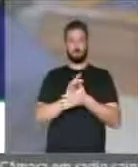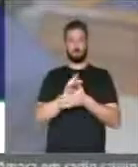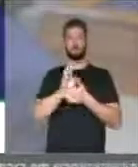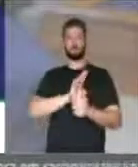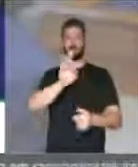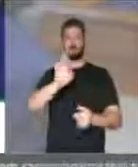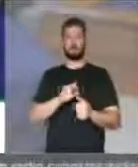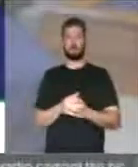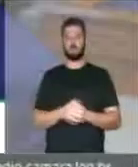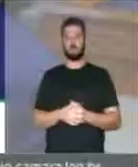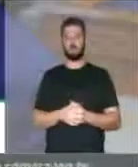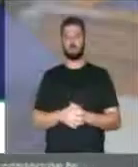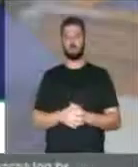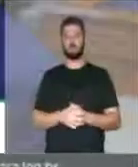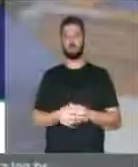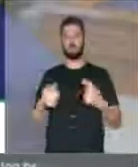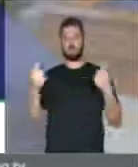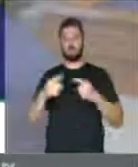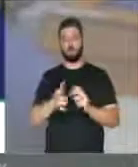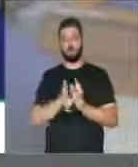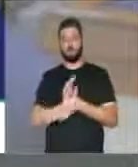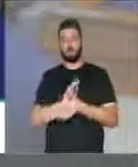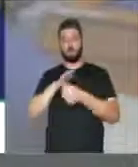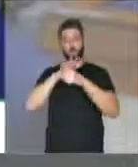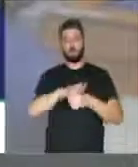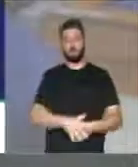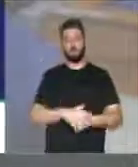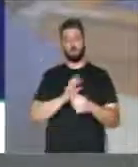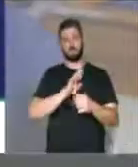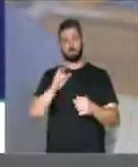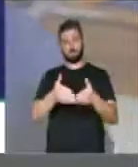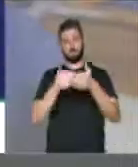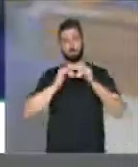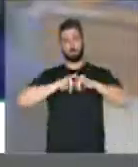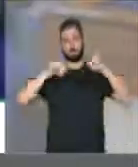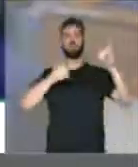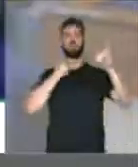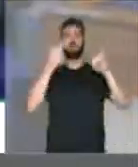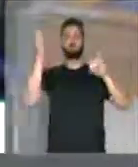contra a discriminação religiosa, okay, e a intolerância religiosa, senhor presidente. Que dê ampla divulgação na Voz do Brasil. Muito obrigado.